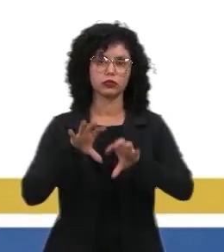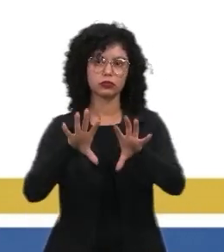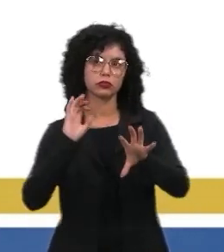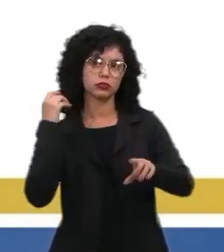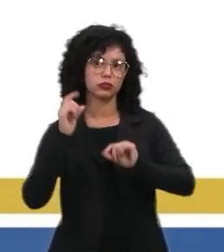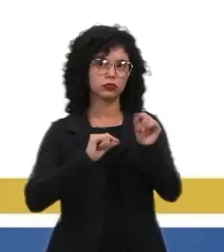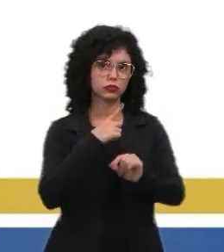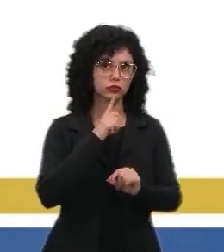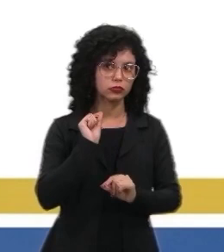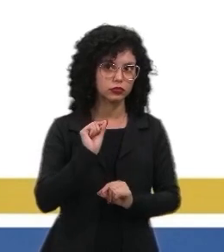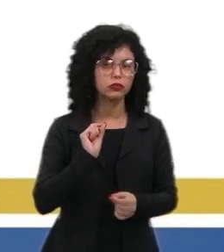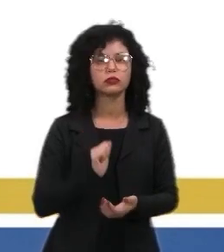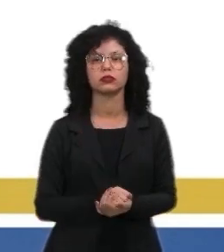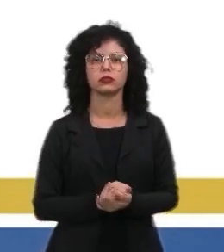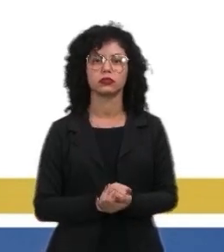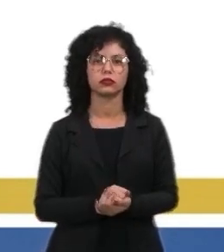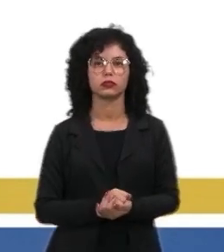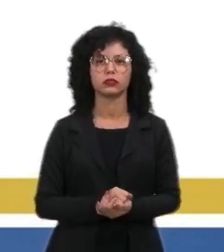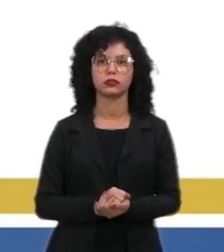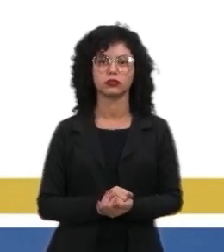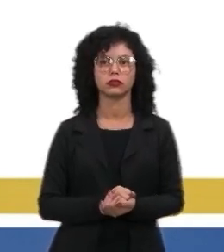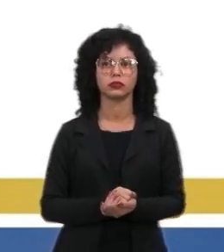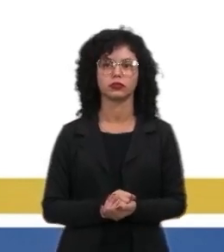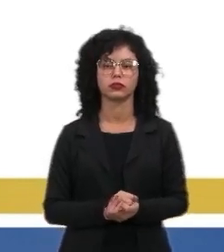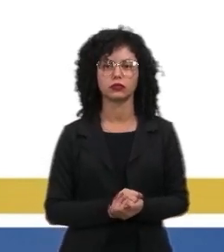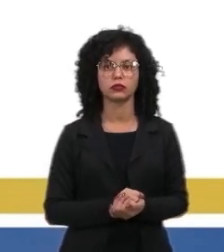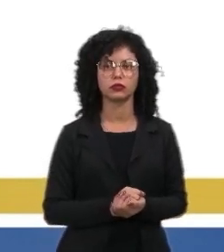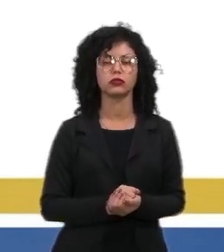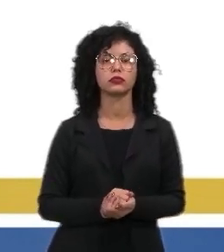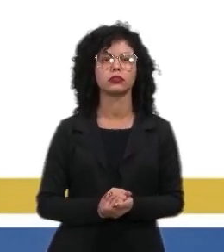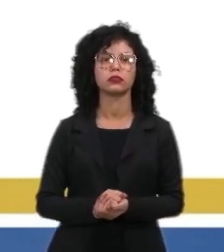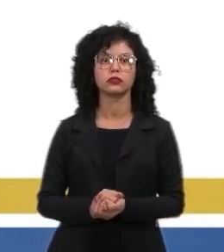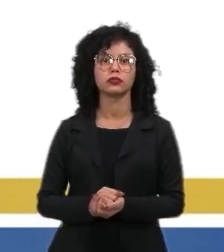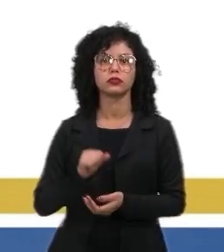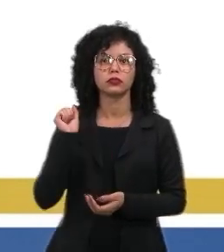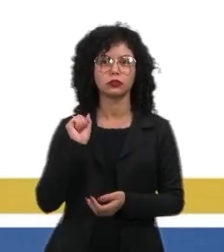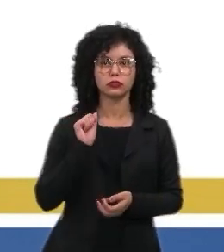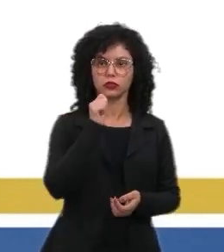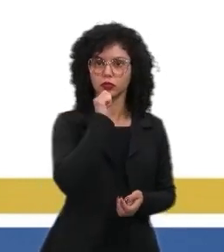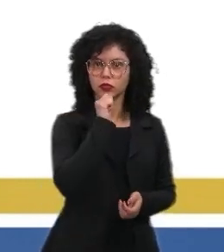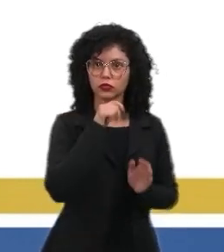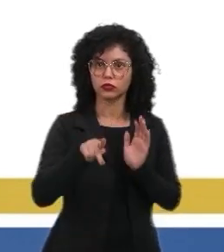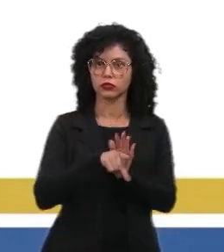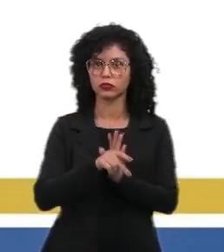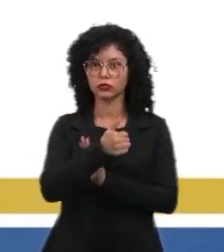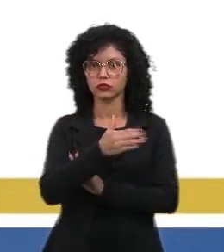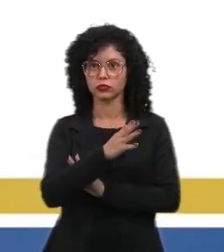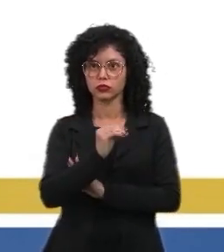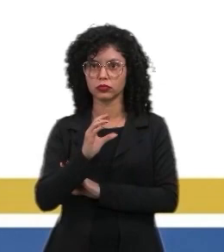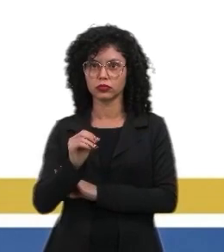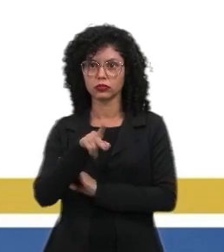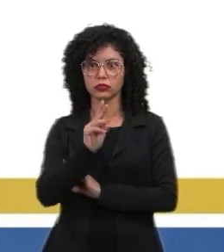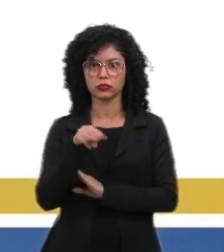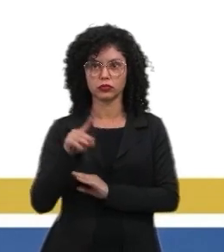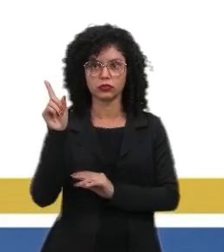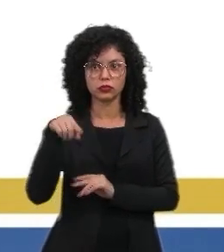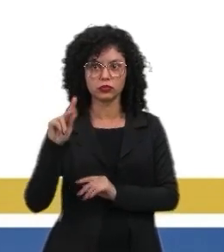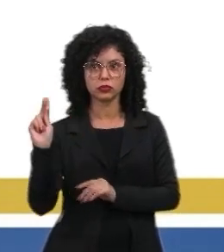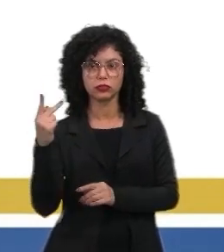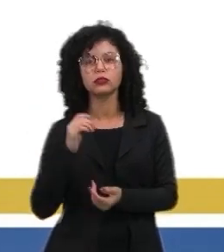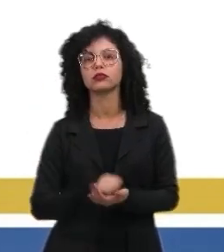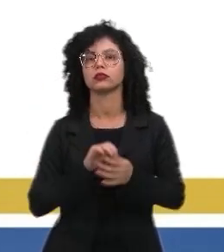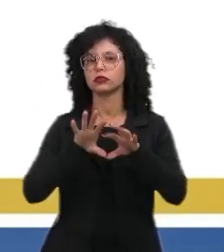maneira, teremos o quê? Eu sei que foi lançado pelas mãos dele a 100 km por hora,